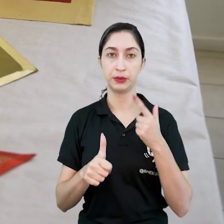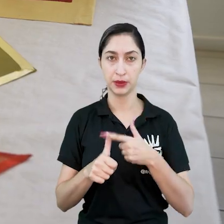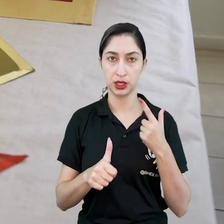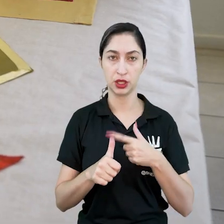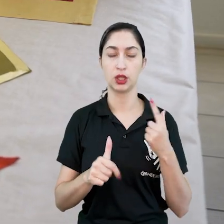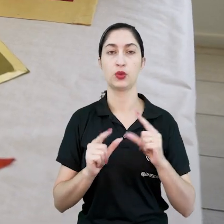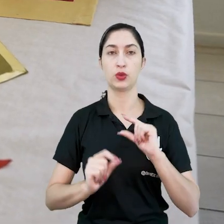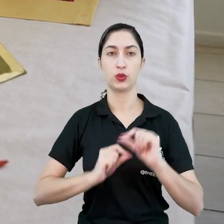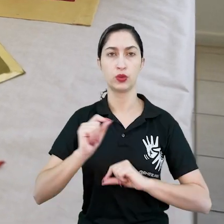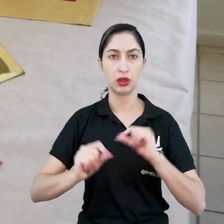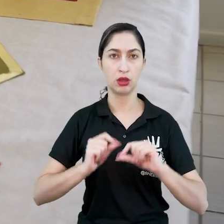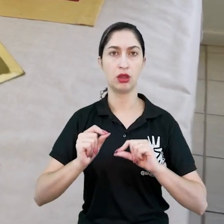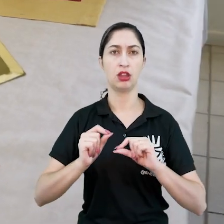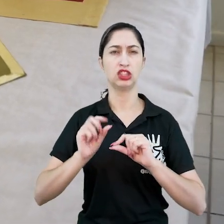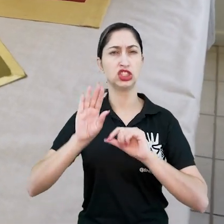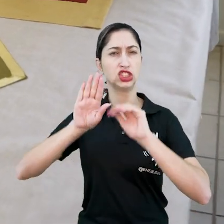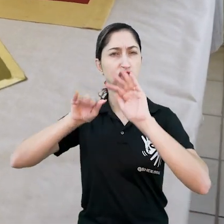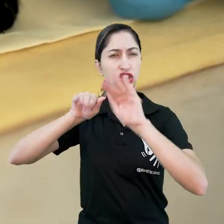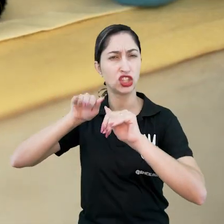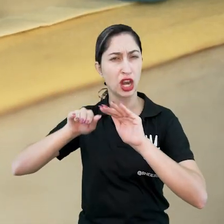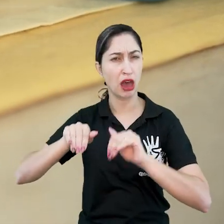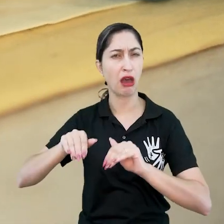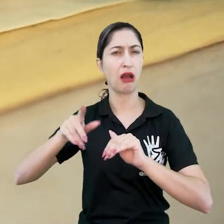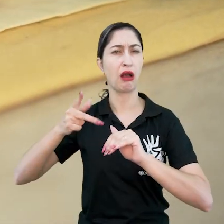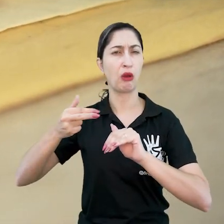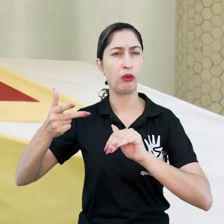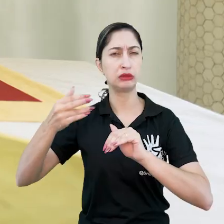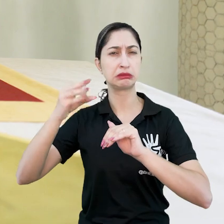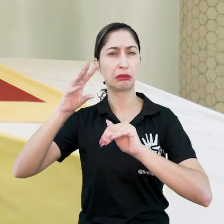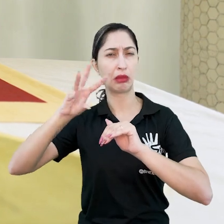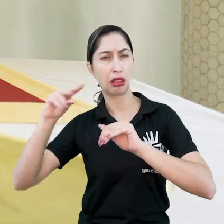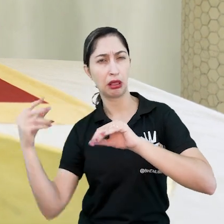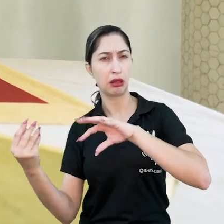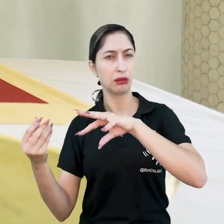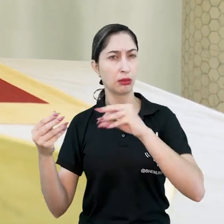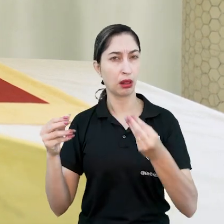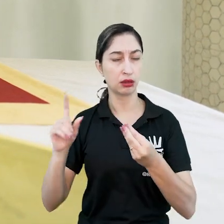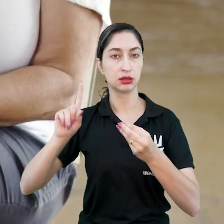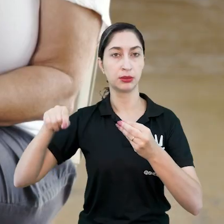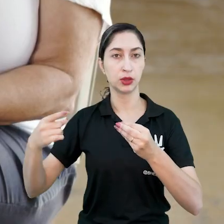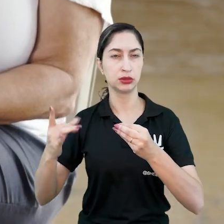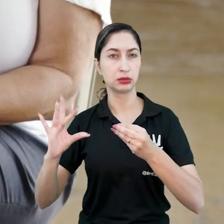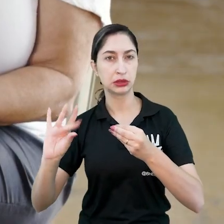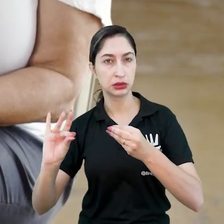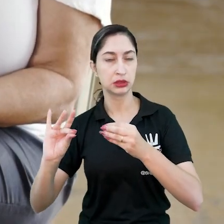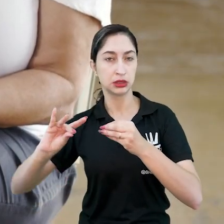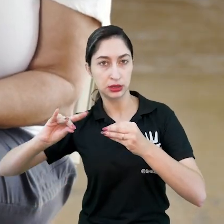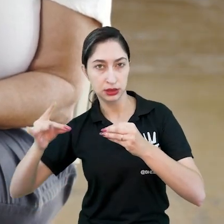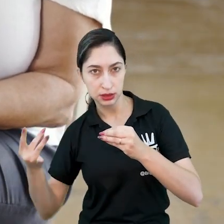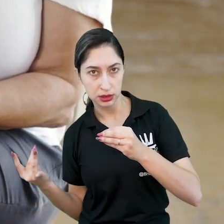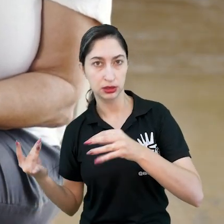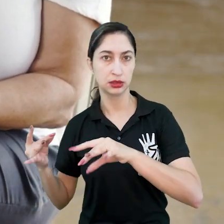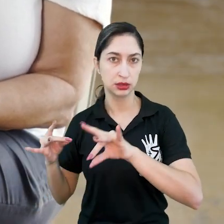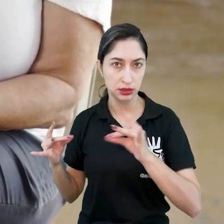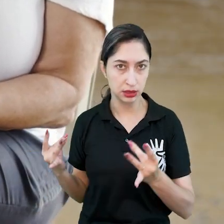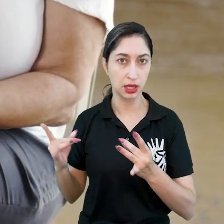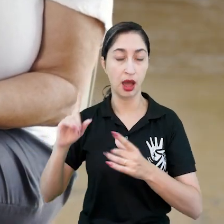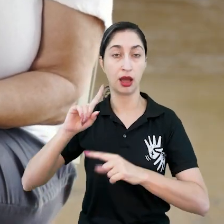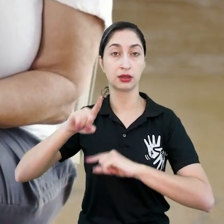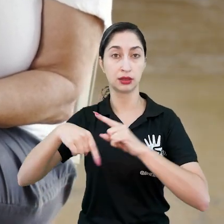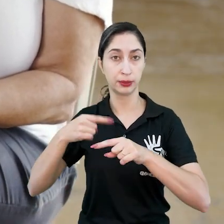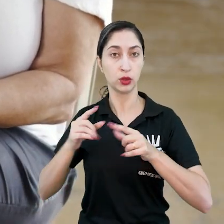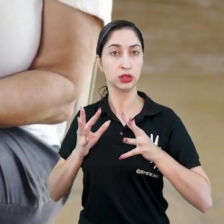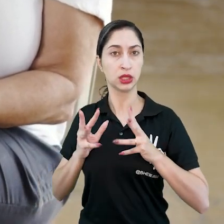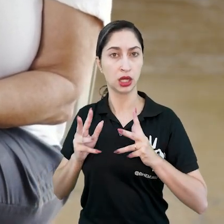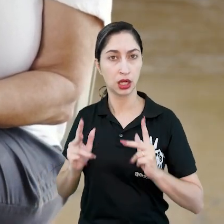com retirada de particulados soltos, depois particulados que estavam aderidos, e depois uma limpeza com a que a gente